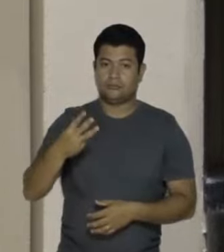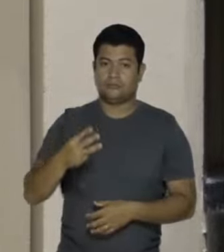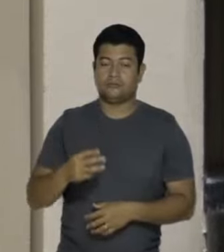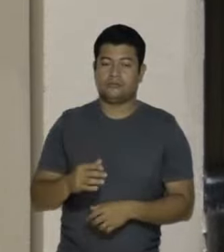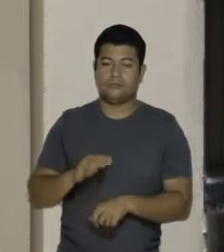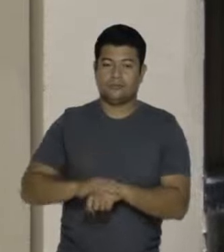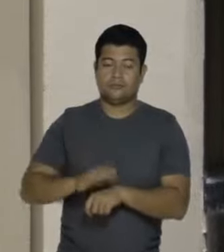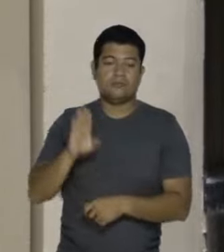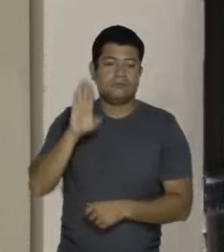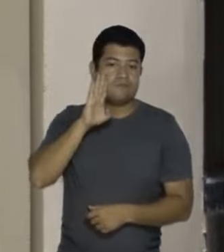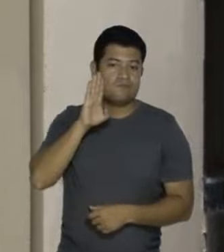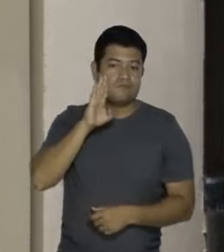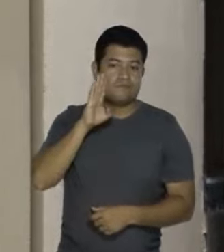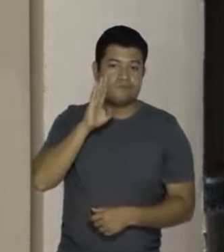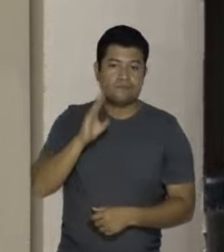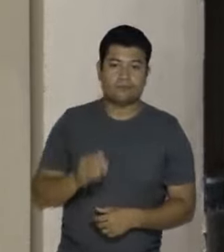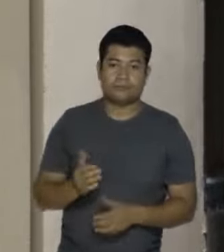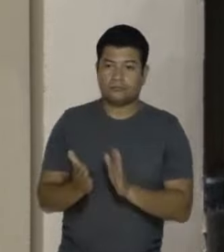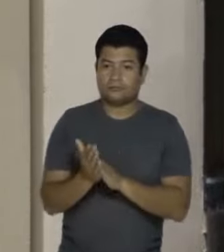Nilson Uberlândia